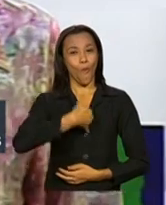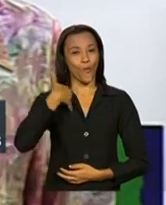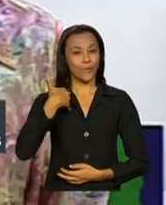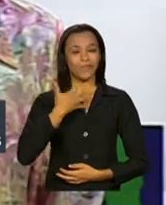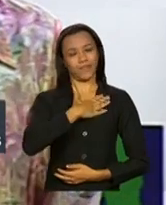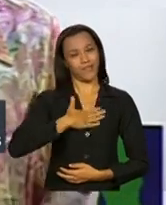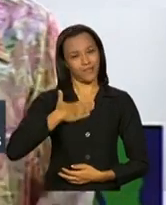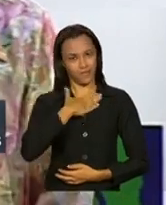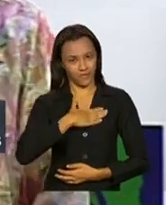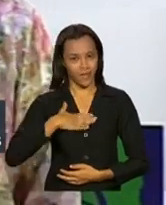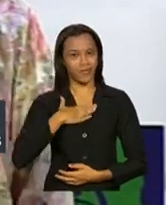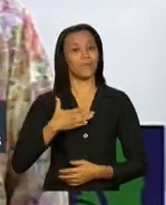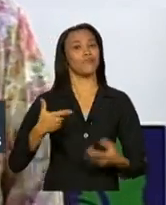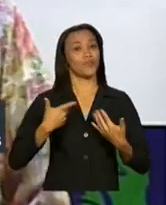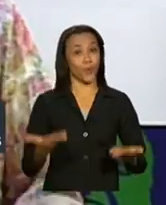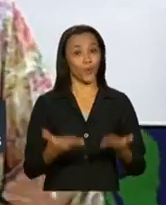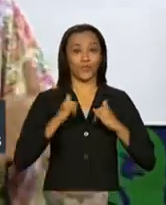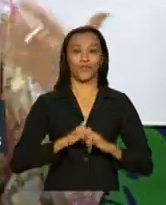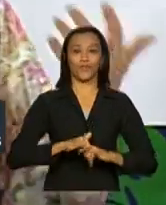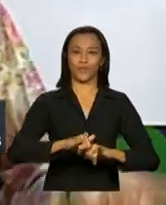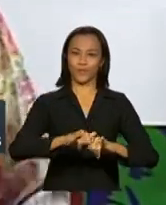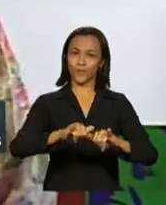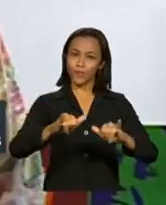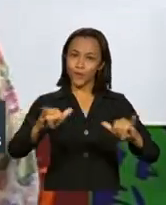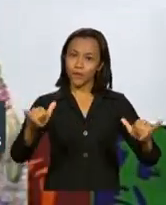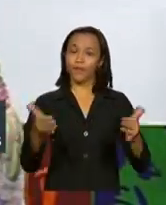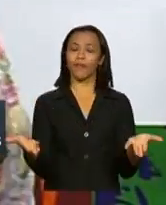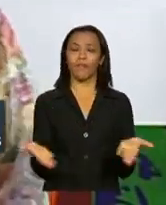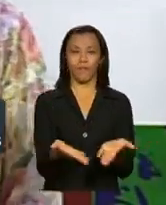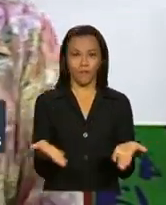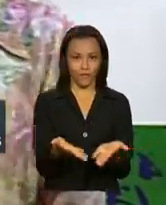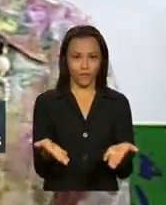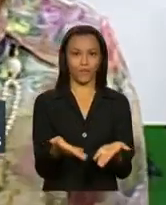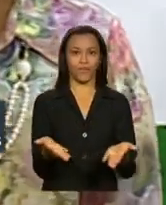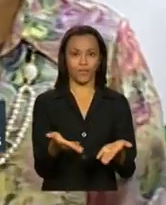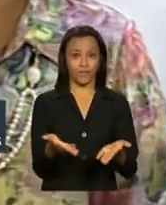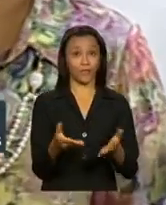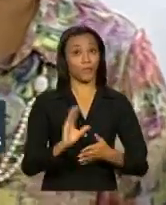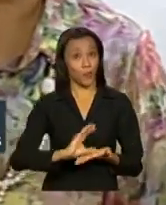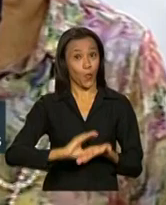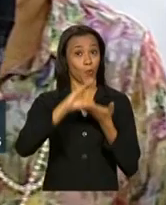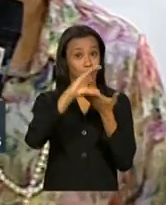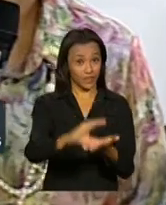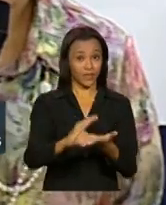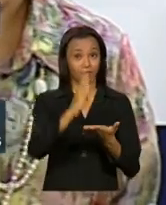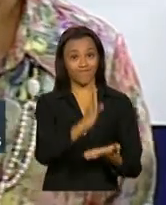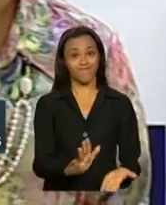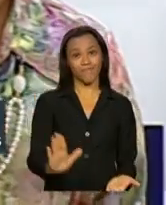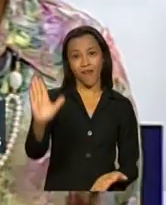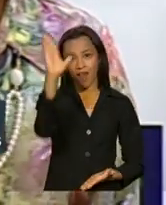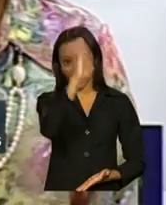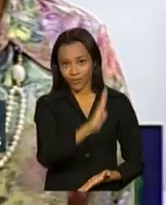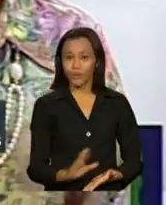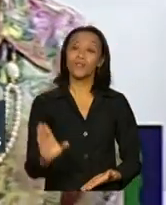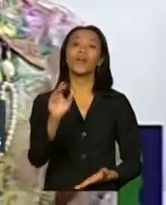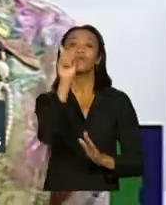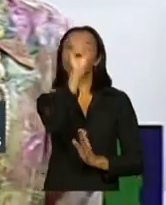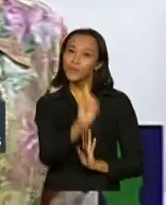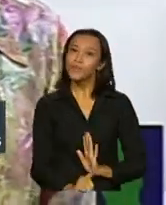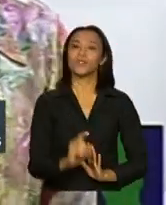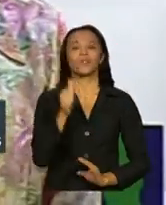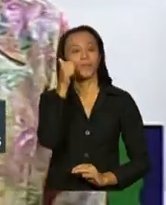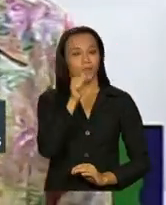satisfação de comunicar em primeira mão não é pro Conselho Nacional dos direitos da